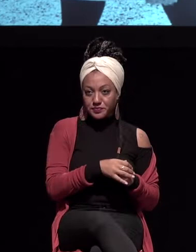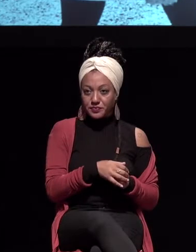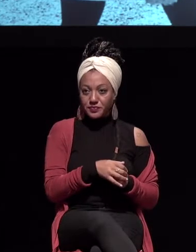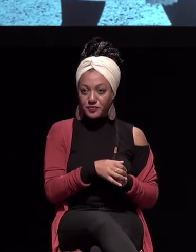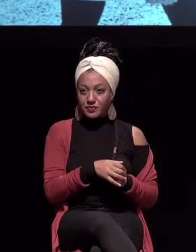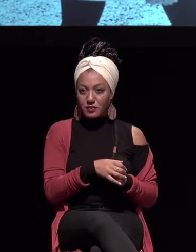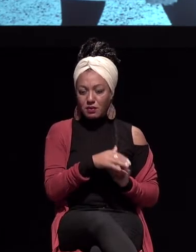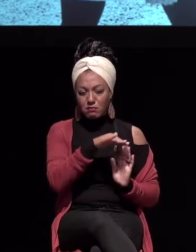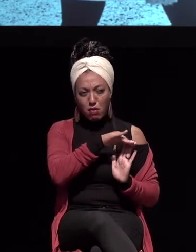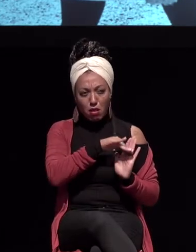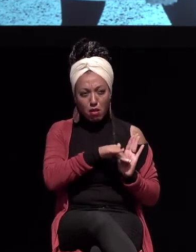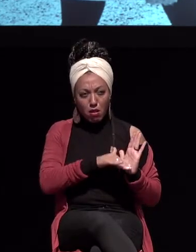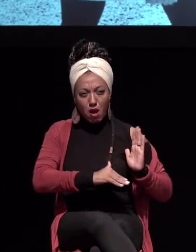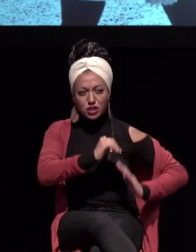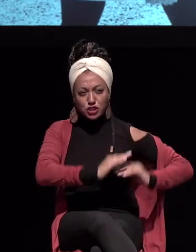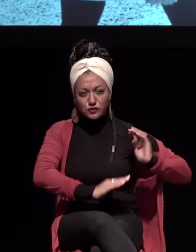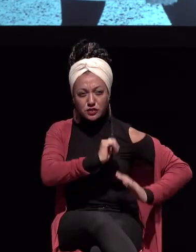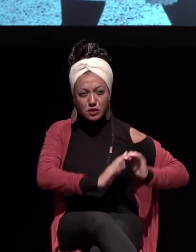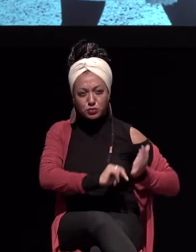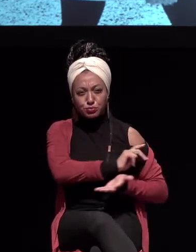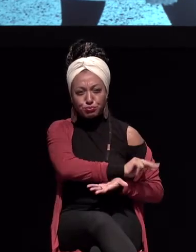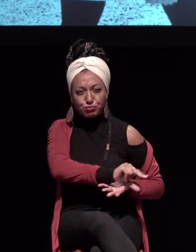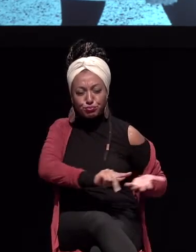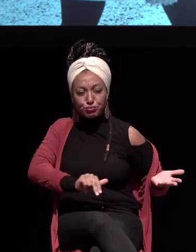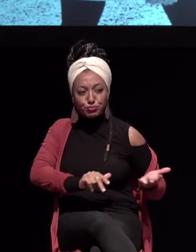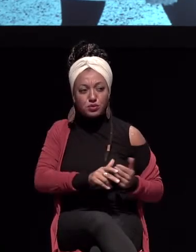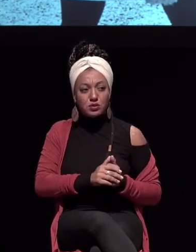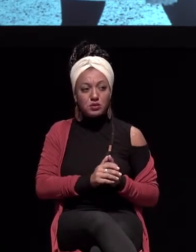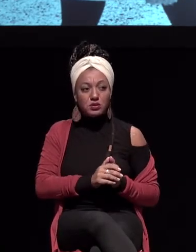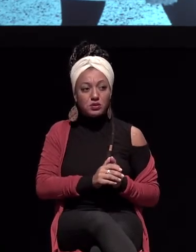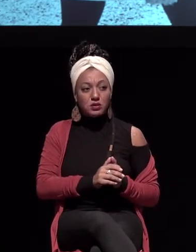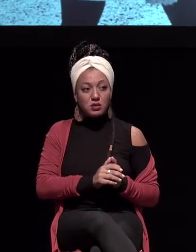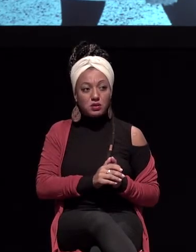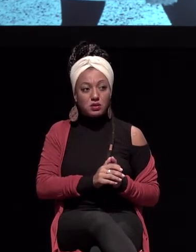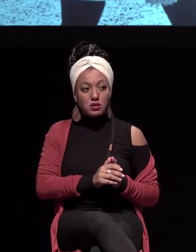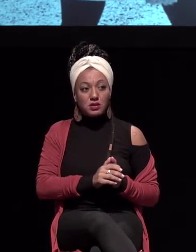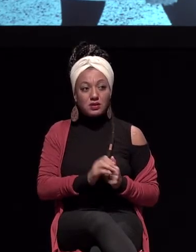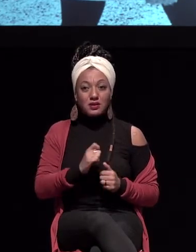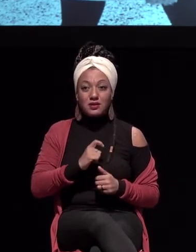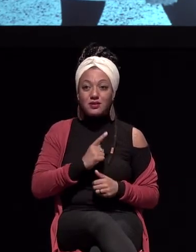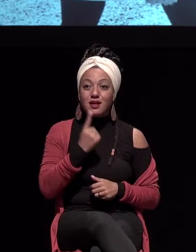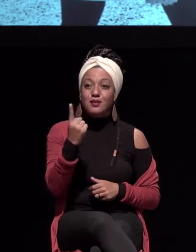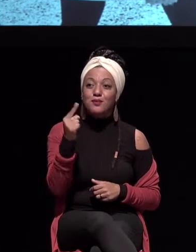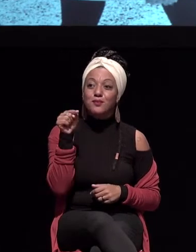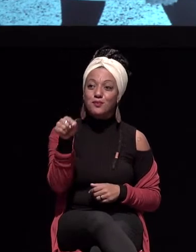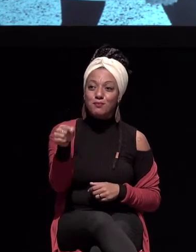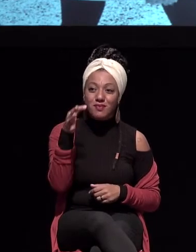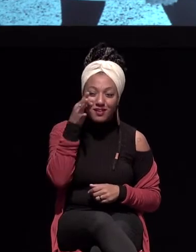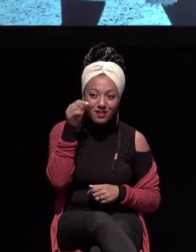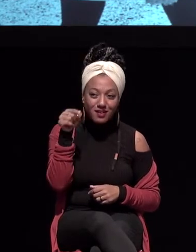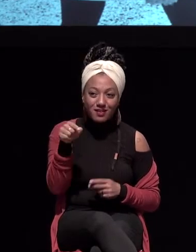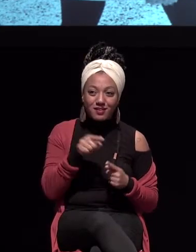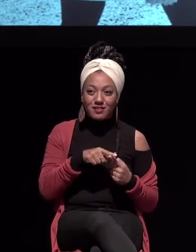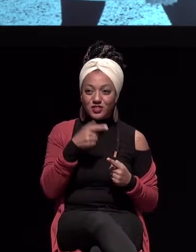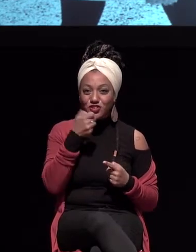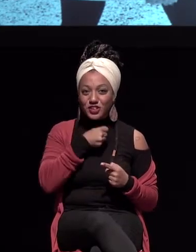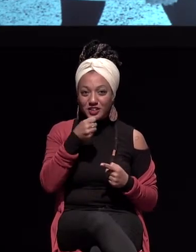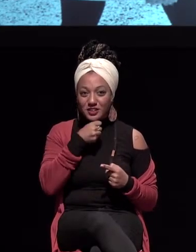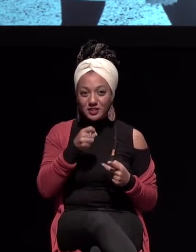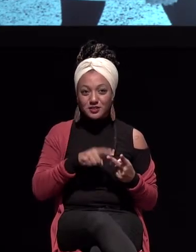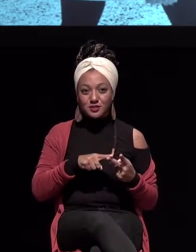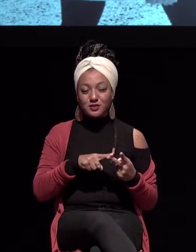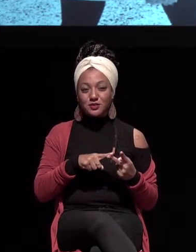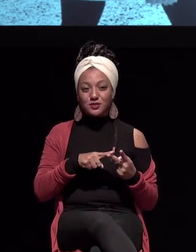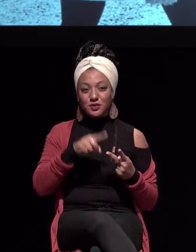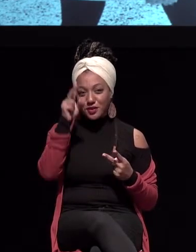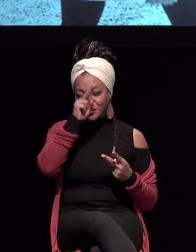de atividades bastante amplo, e aqui eu tenho uma educadora de multimeios, uma educadora de canto coral, uma